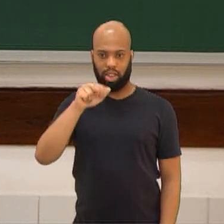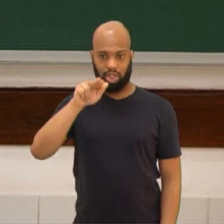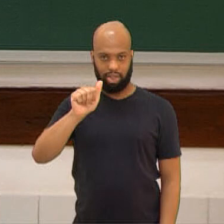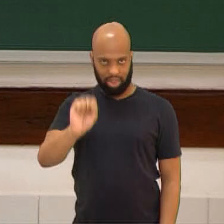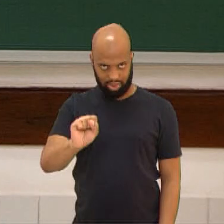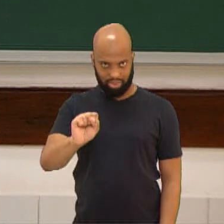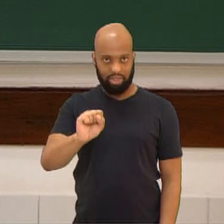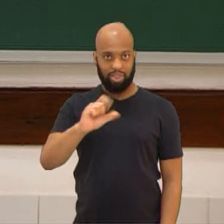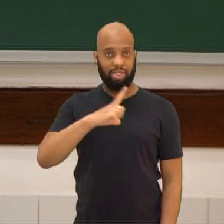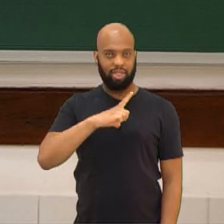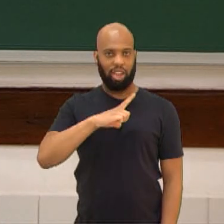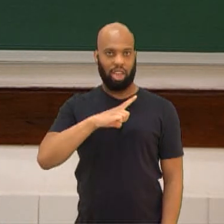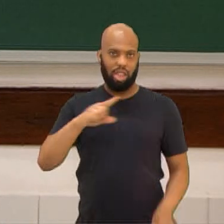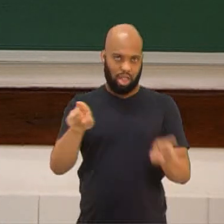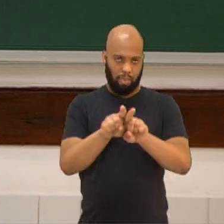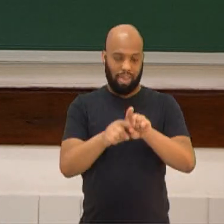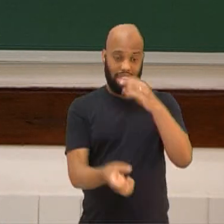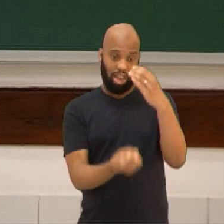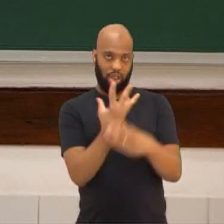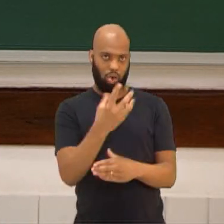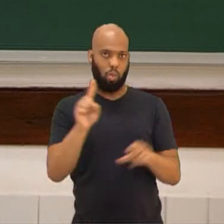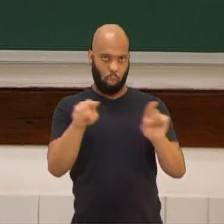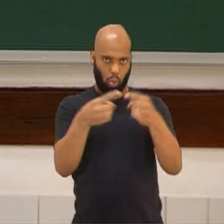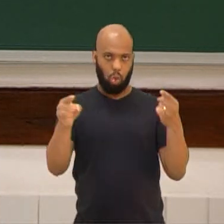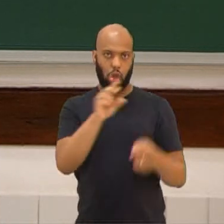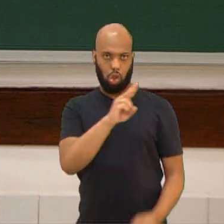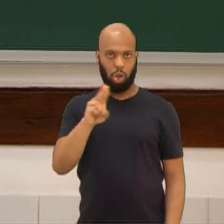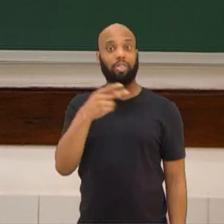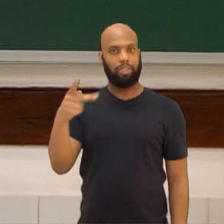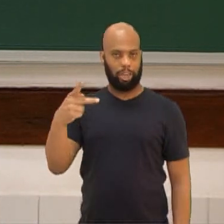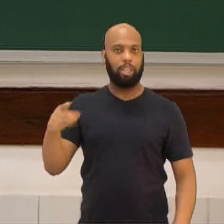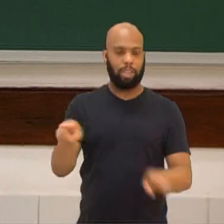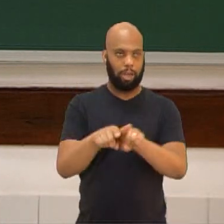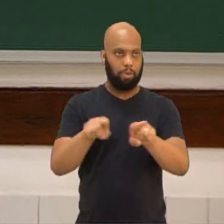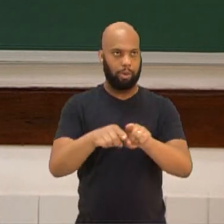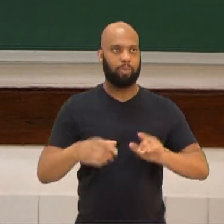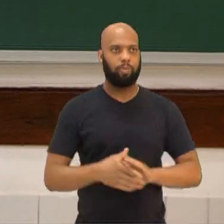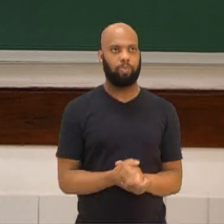compositor, com essa mistura brasileira também.